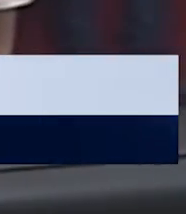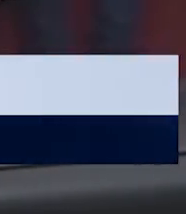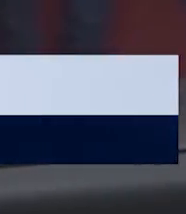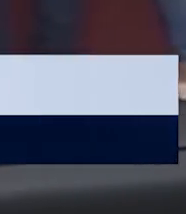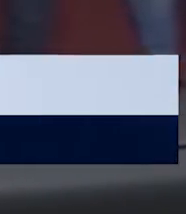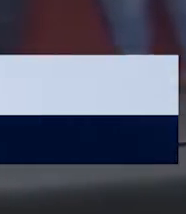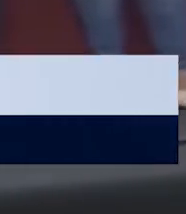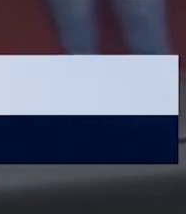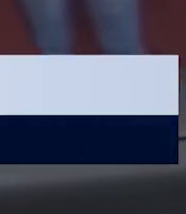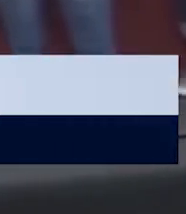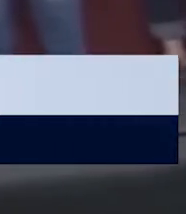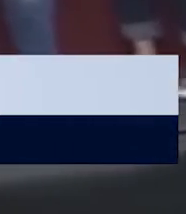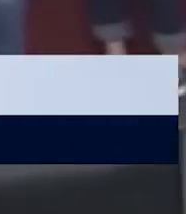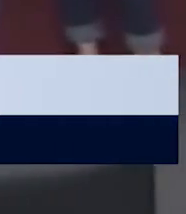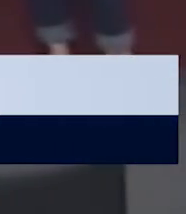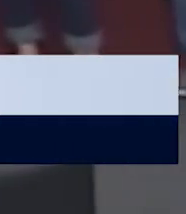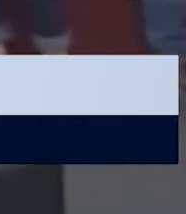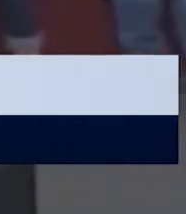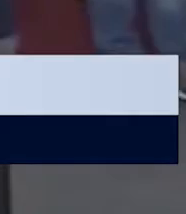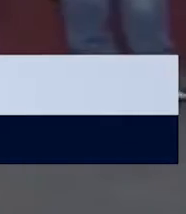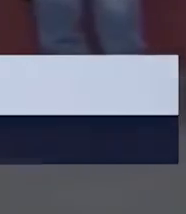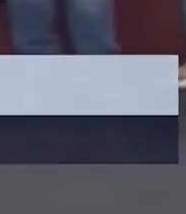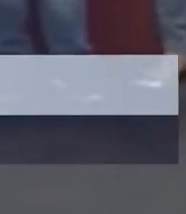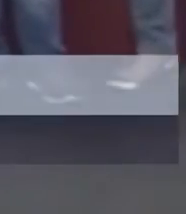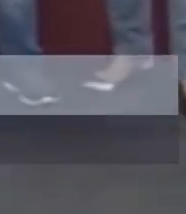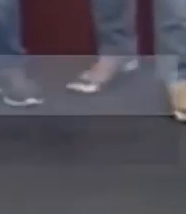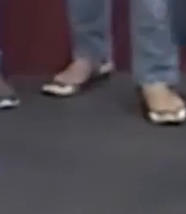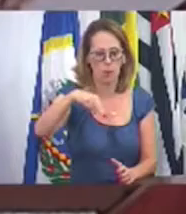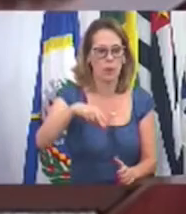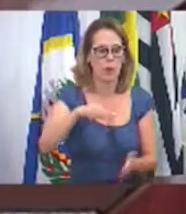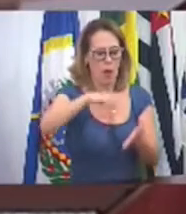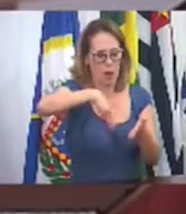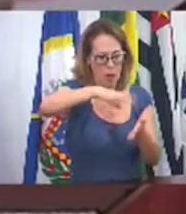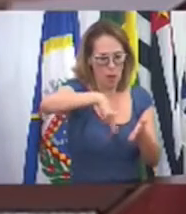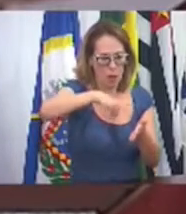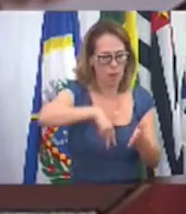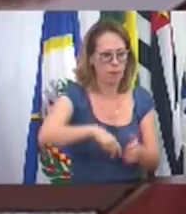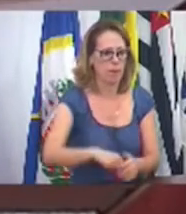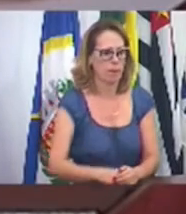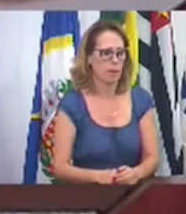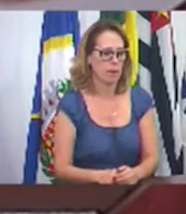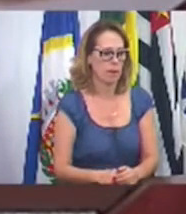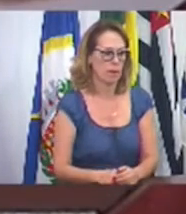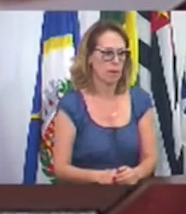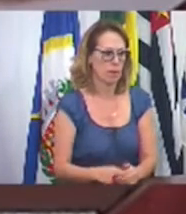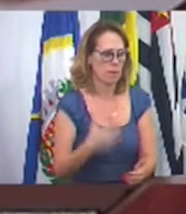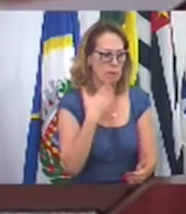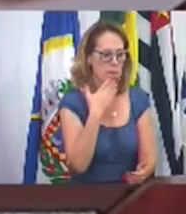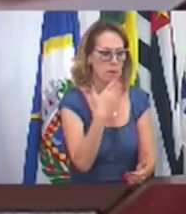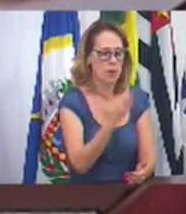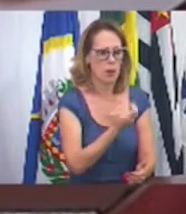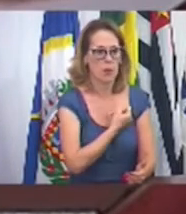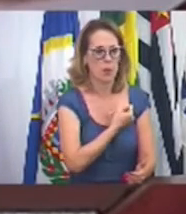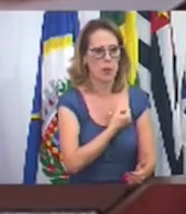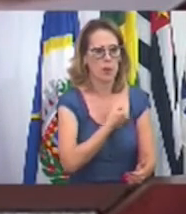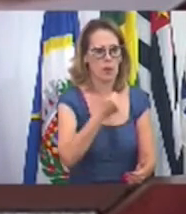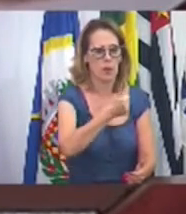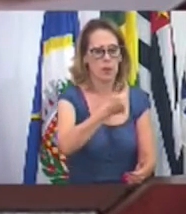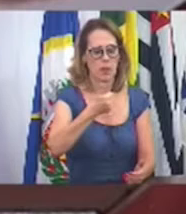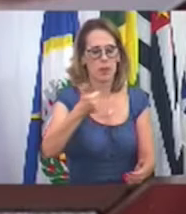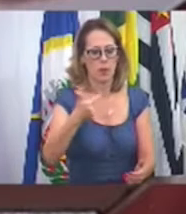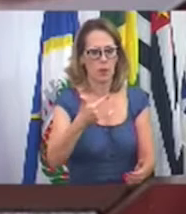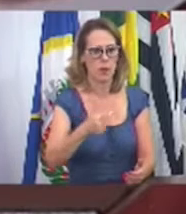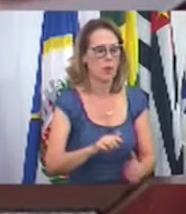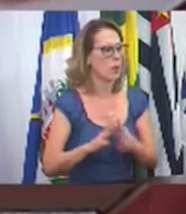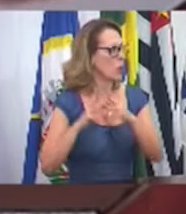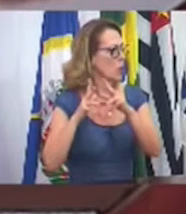O comércio é hoje um dos principais geradores de emprego e renda no município. Cumprimentando aqui todos os comerciários de Votuporanga. Está